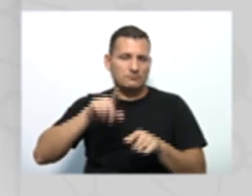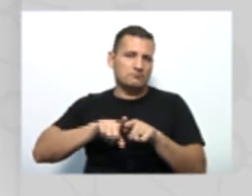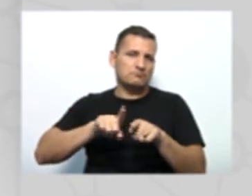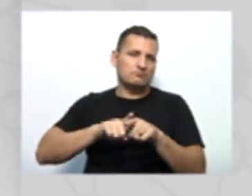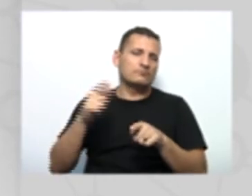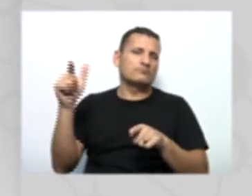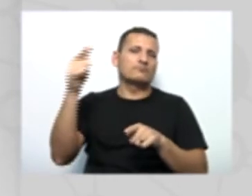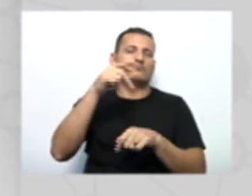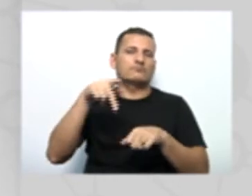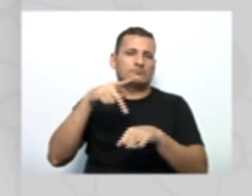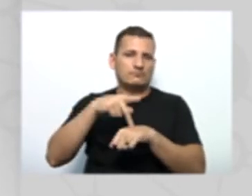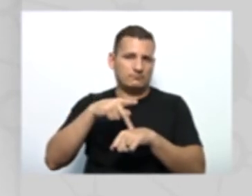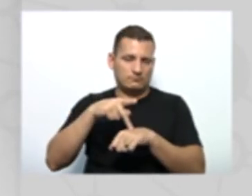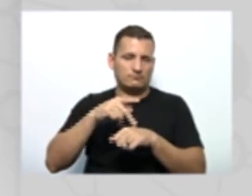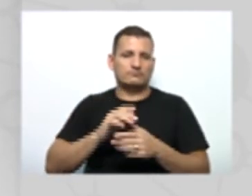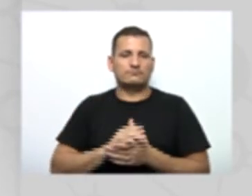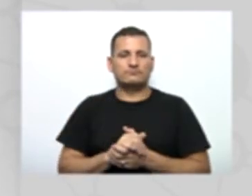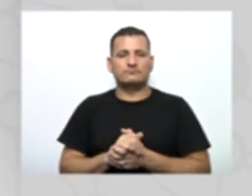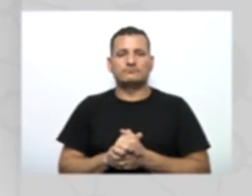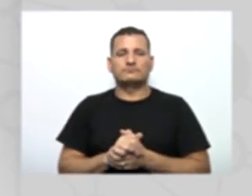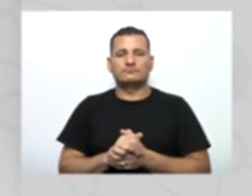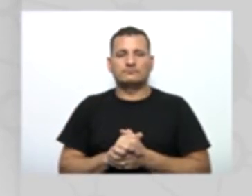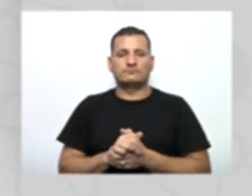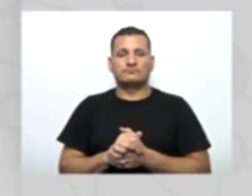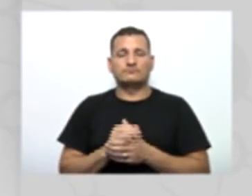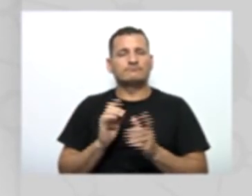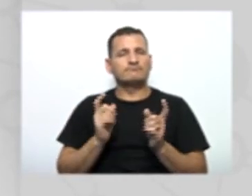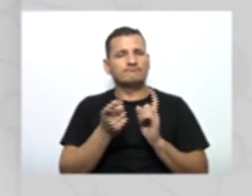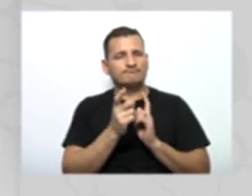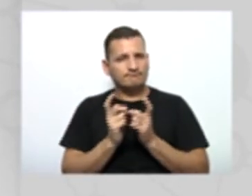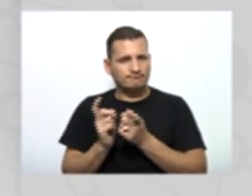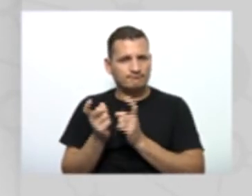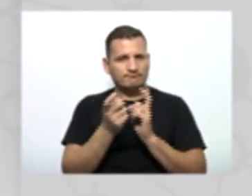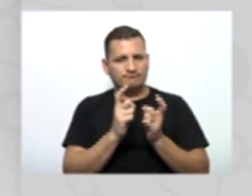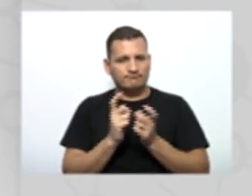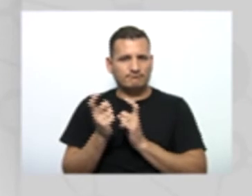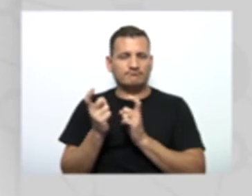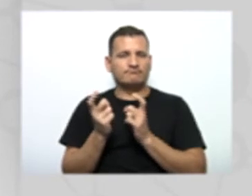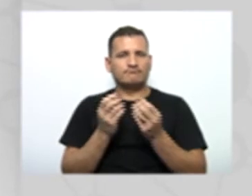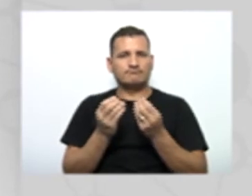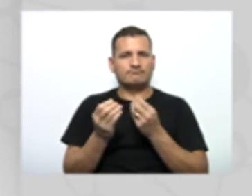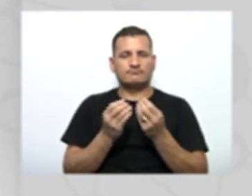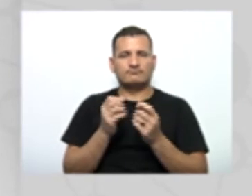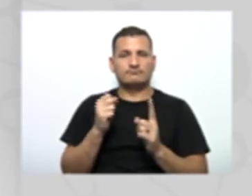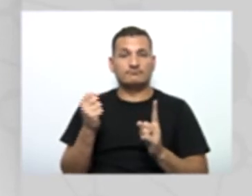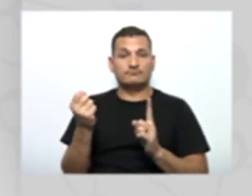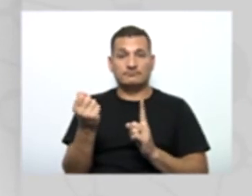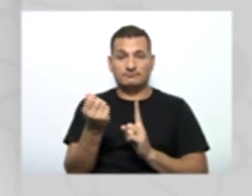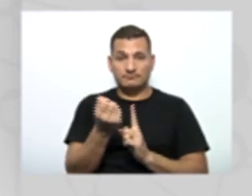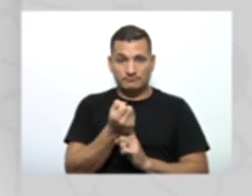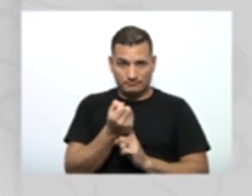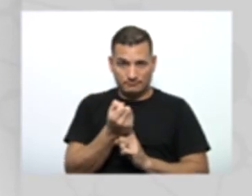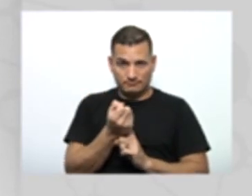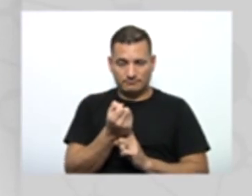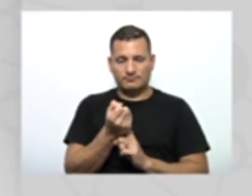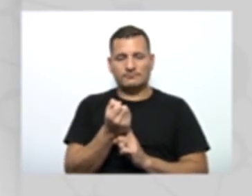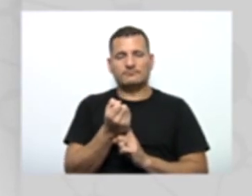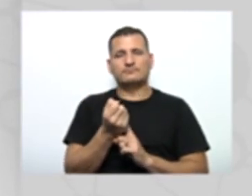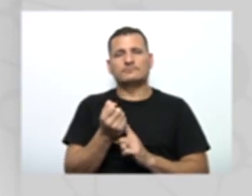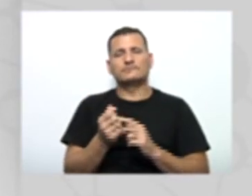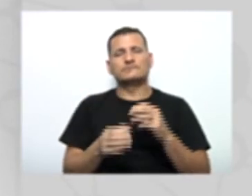países, em outros lugares ao redor do mundo. Discutir mecanismo da participação da sociedade civil dentro do